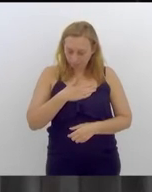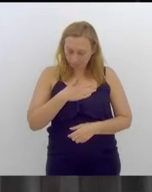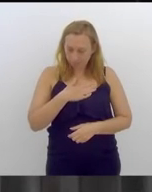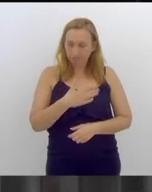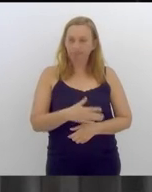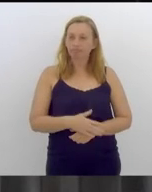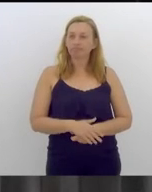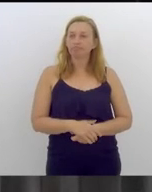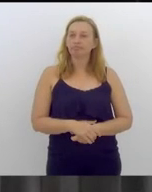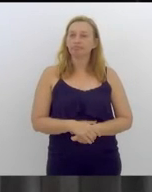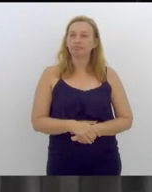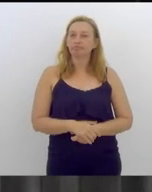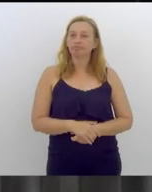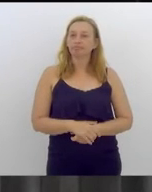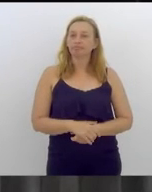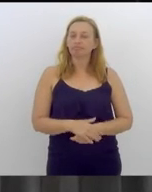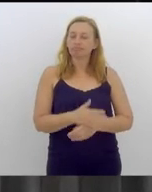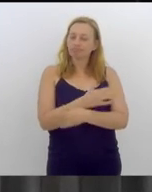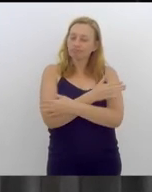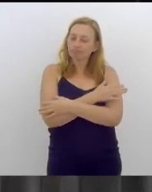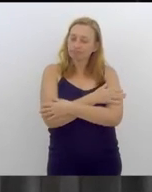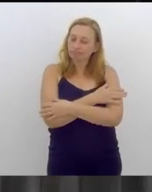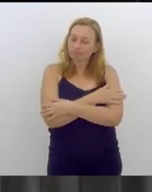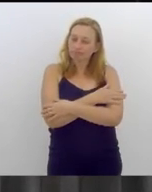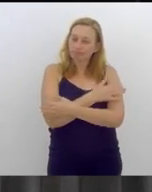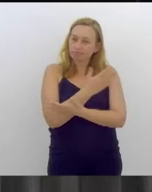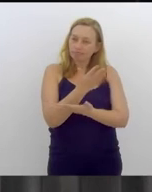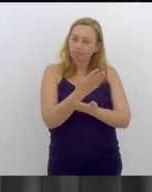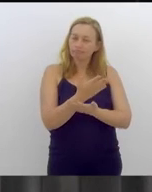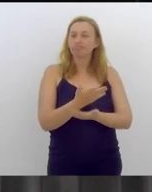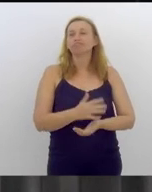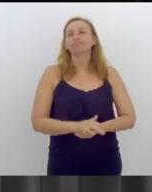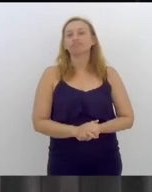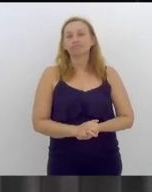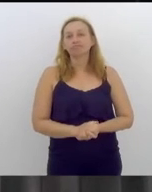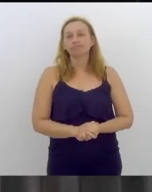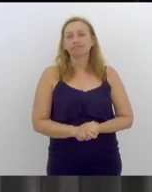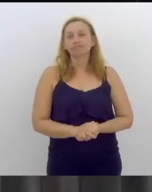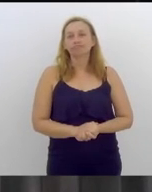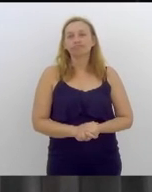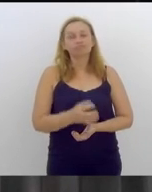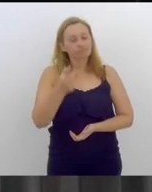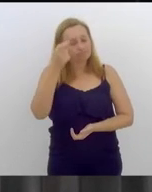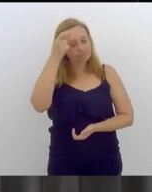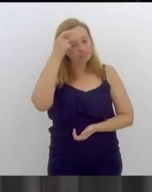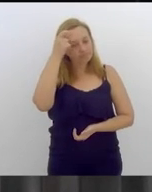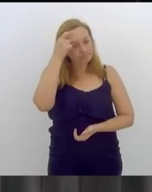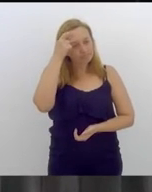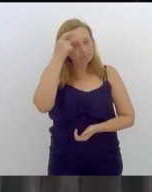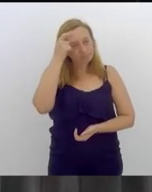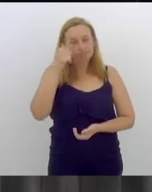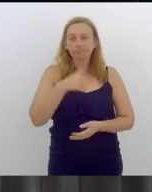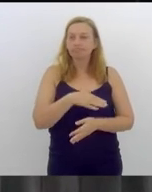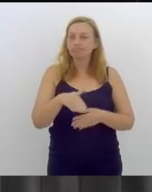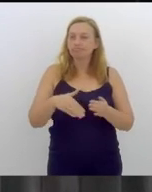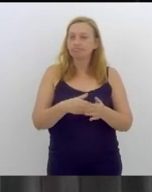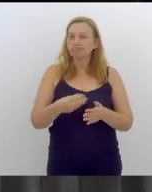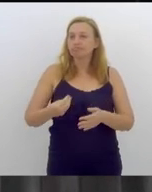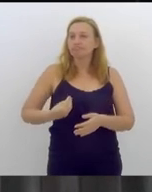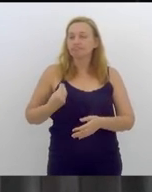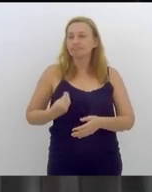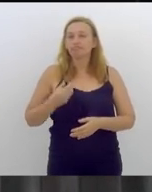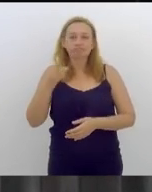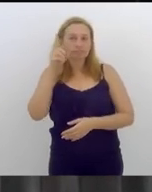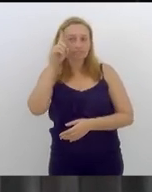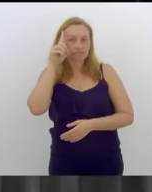eu gostaria de fazer e deixar aqui mais uma vez o meu chamamento a consciência daqueles que estão vivendo no